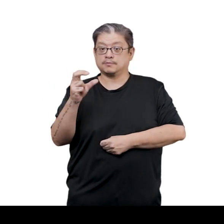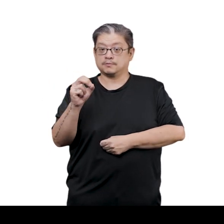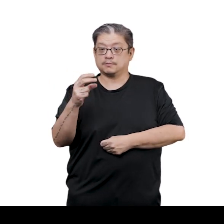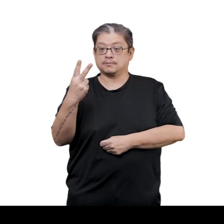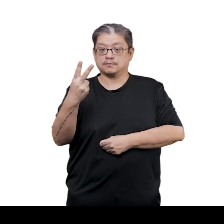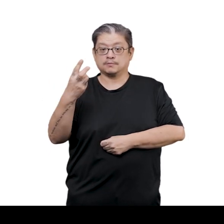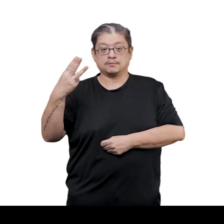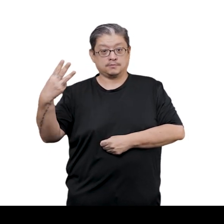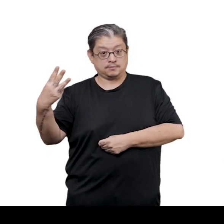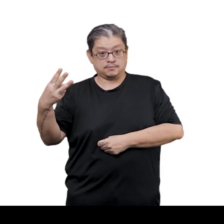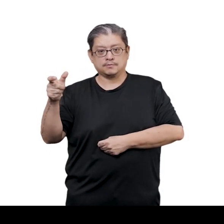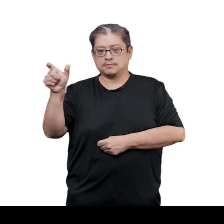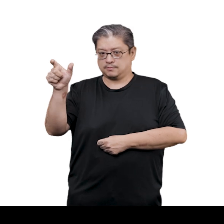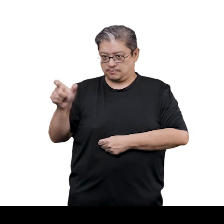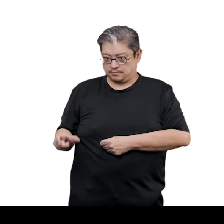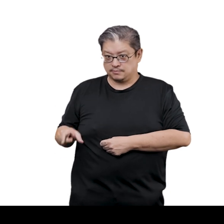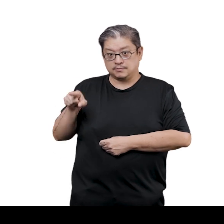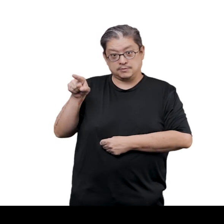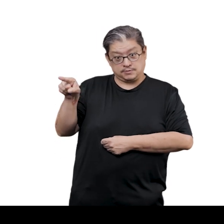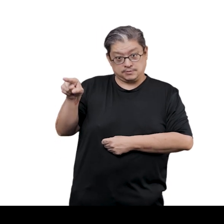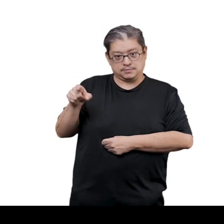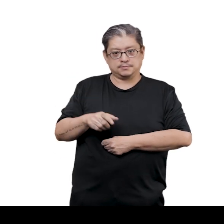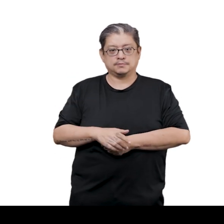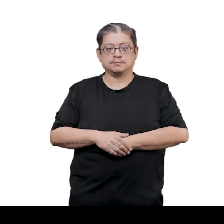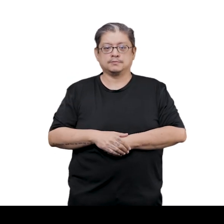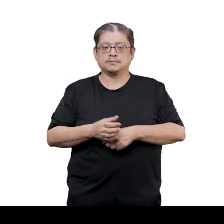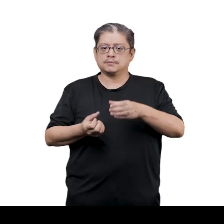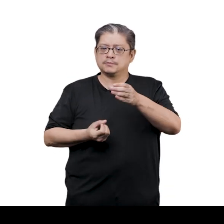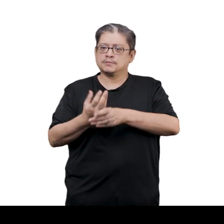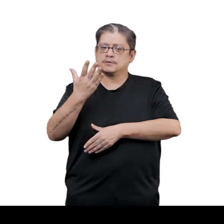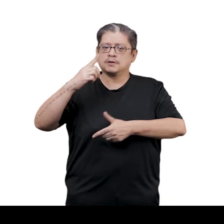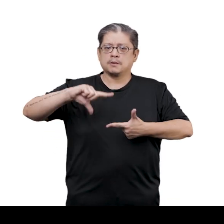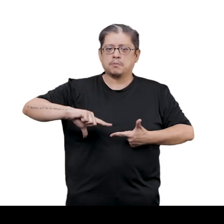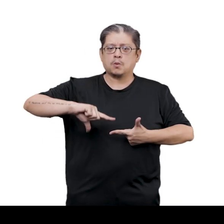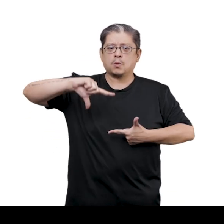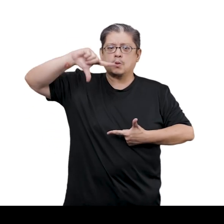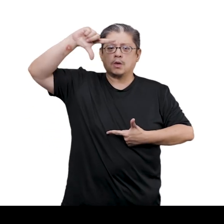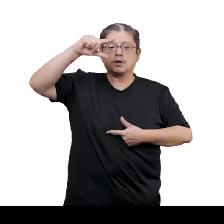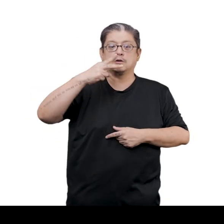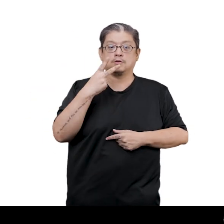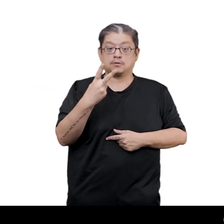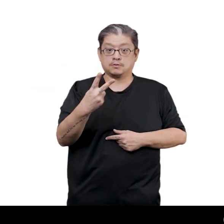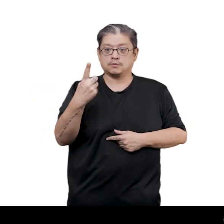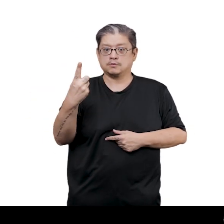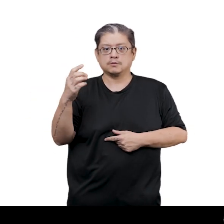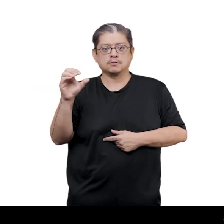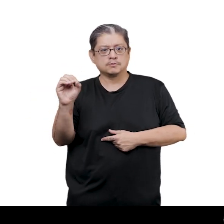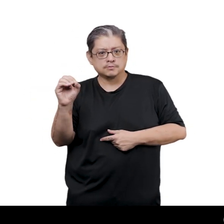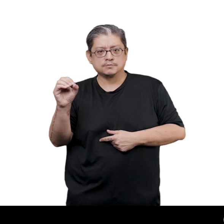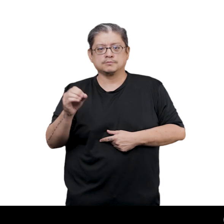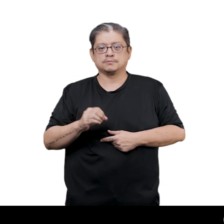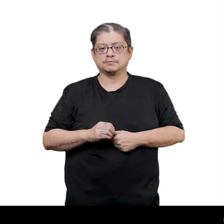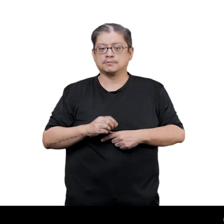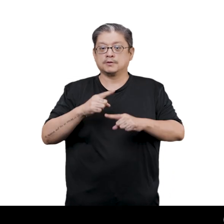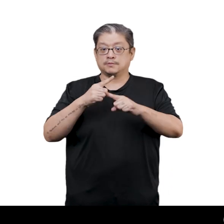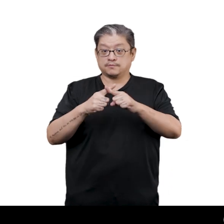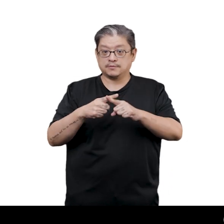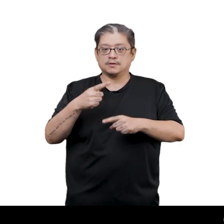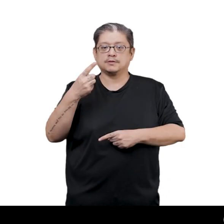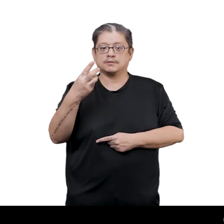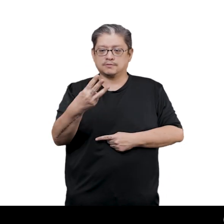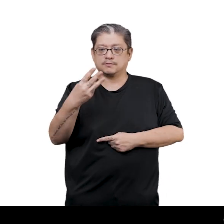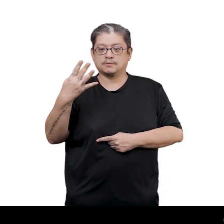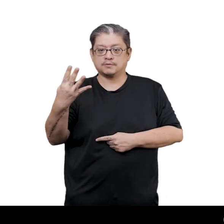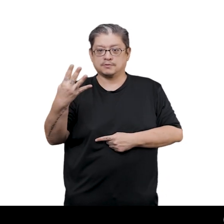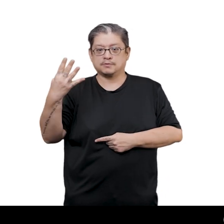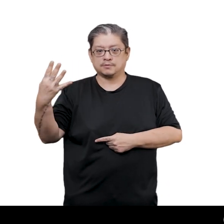de 2023, José Dávila cria uma pintura de grande porte, com 210 centímetros de altura